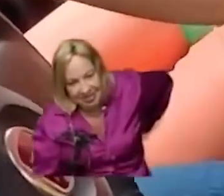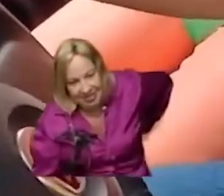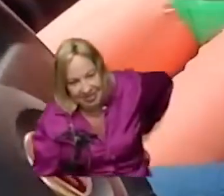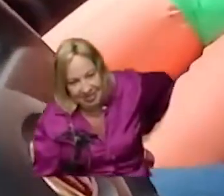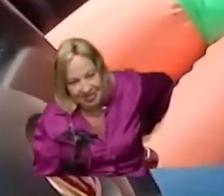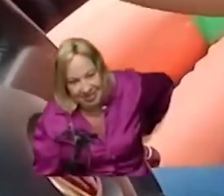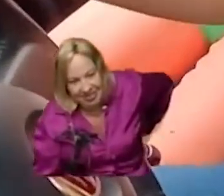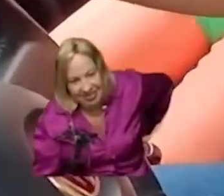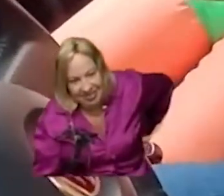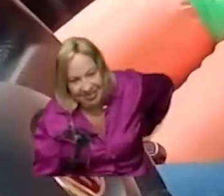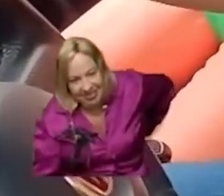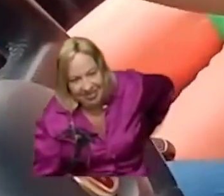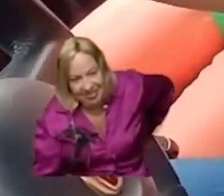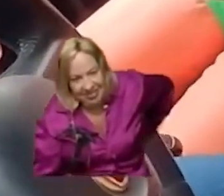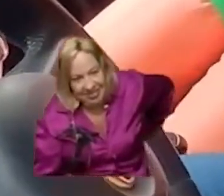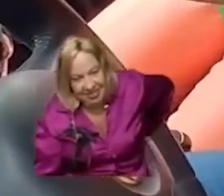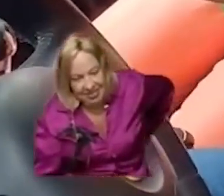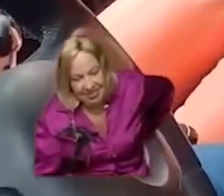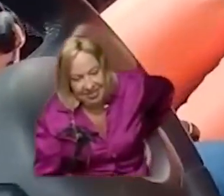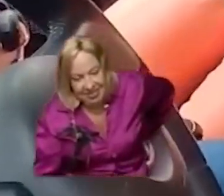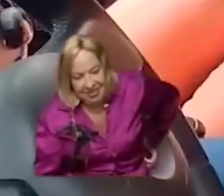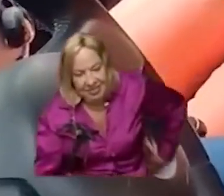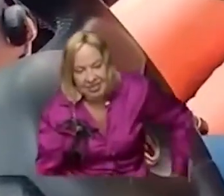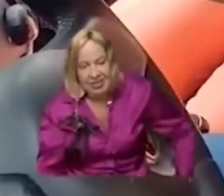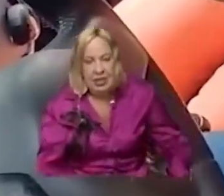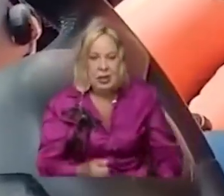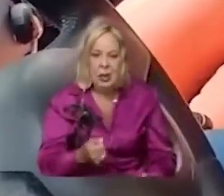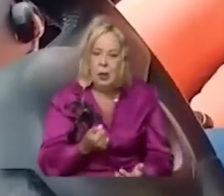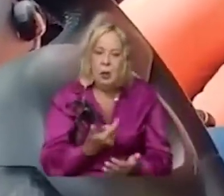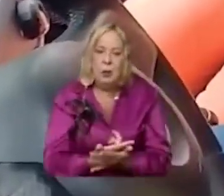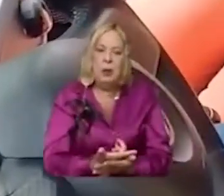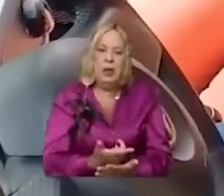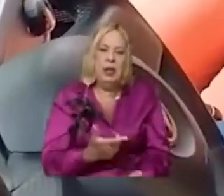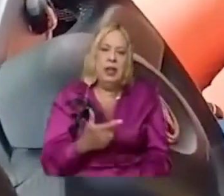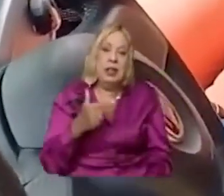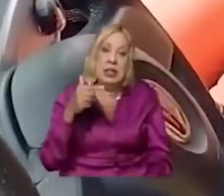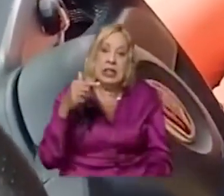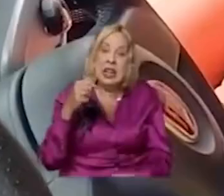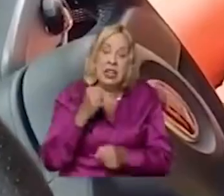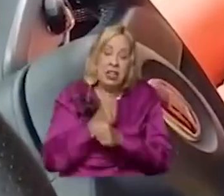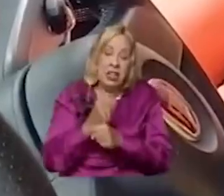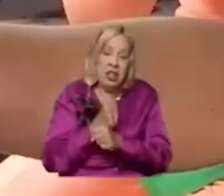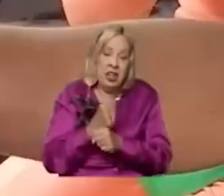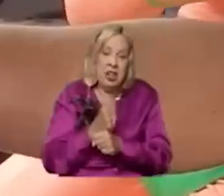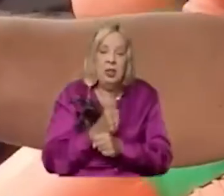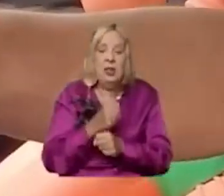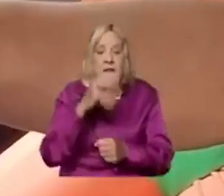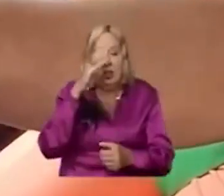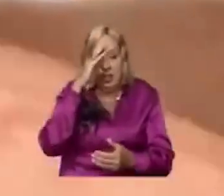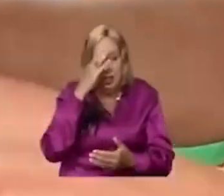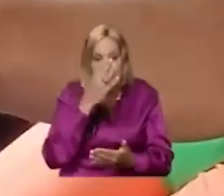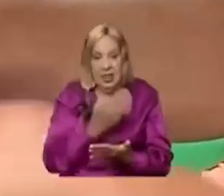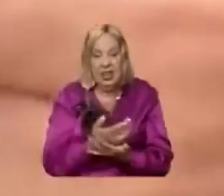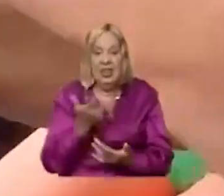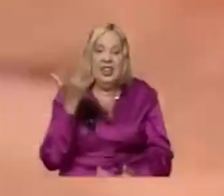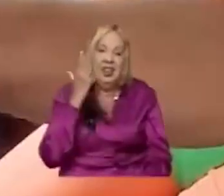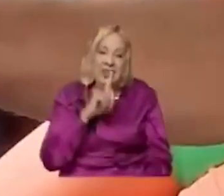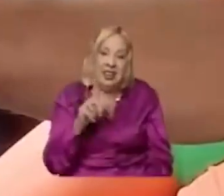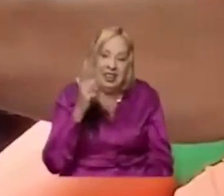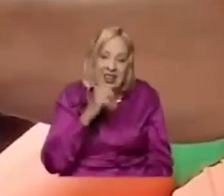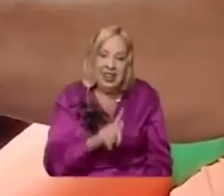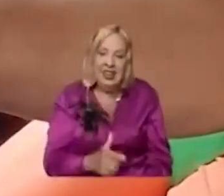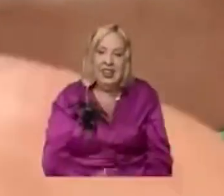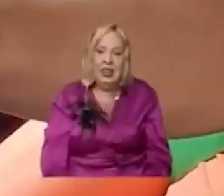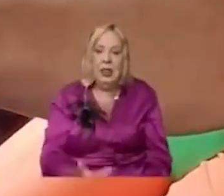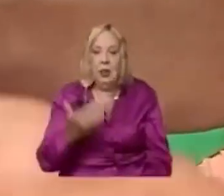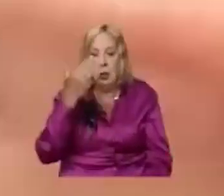perdi tempo. Fui lá, comprei, não é da agora, tem mais de 7 anos, comprei, acreditei e ganhei. Obrigado, tenho a agradecer ao Caju